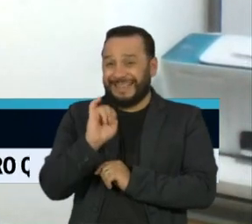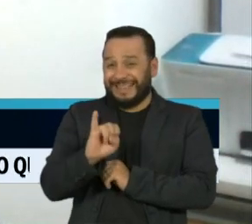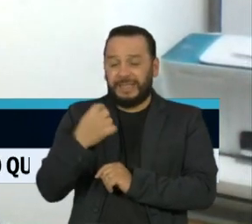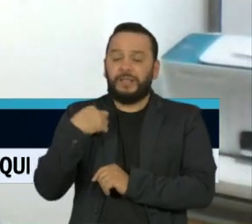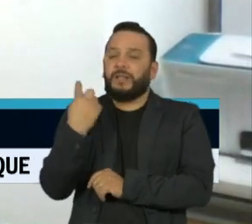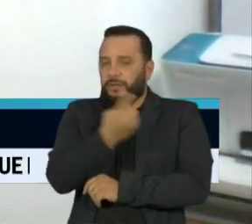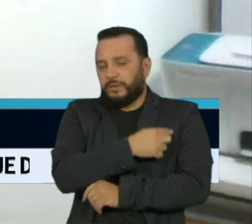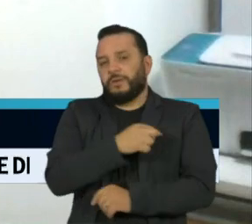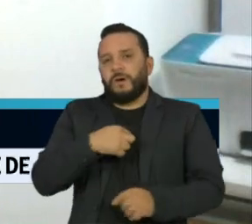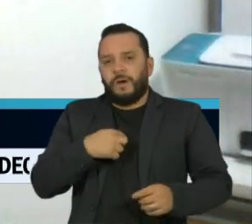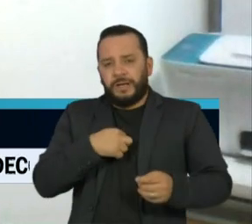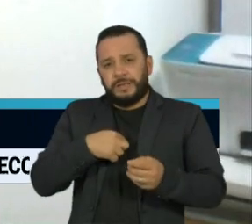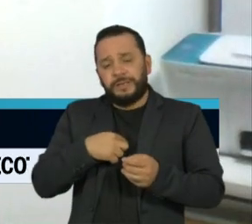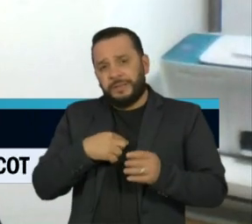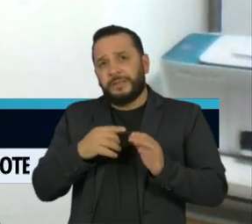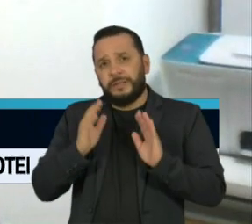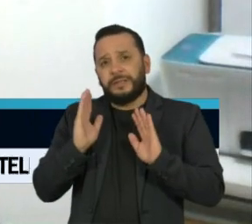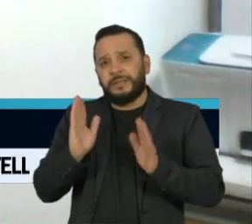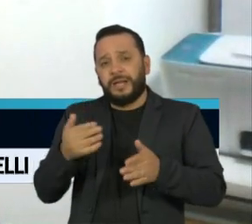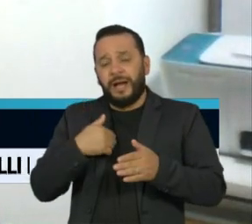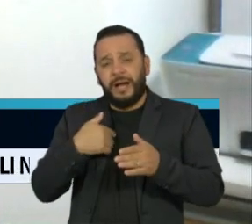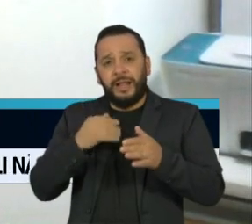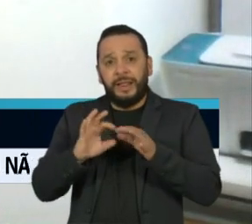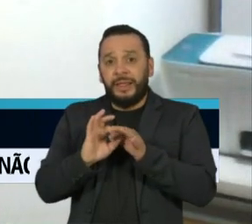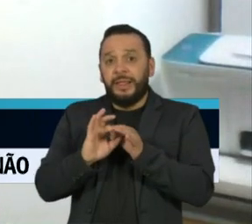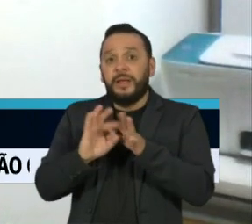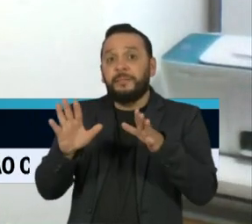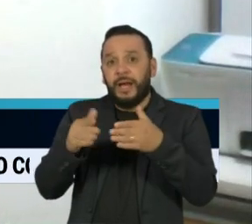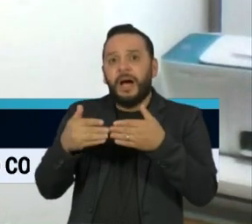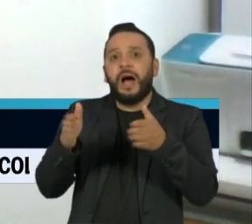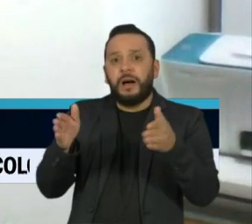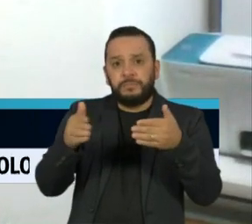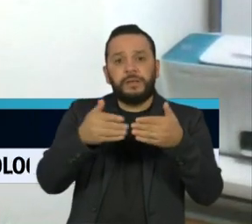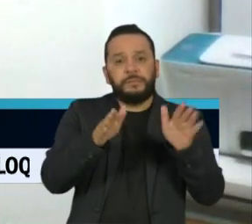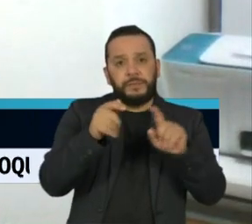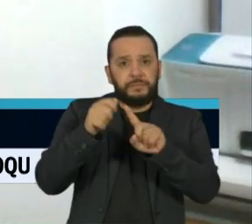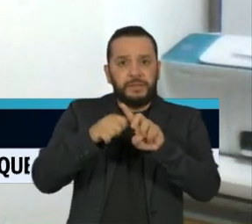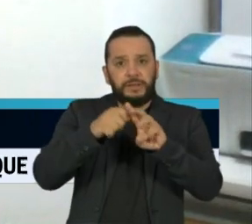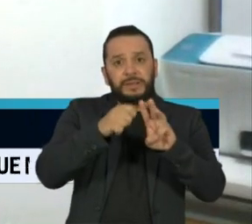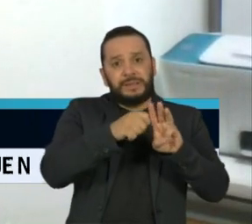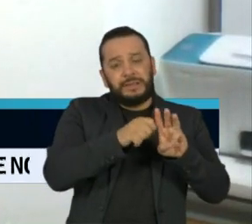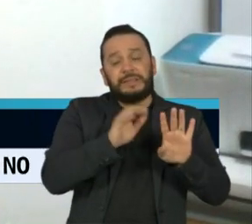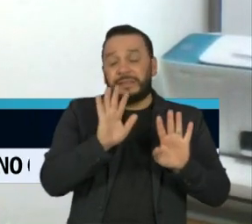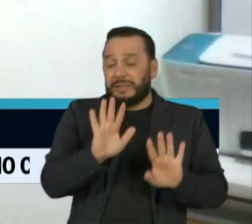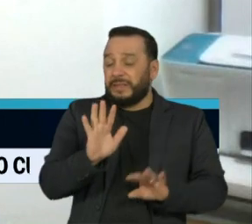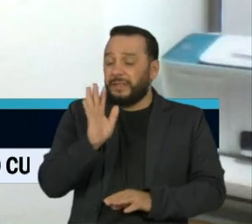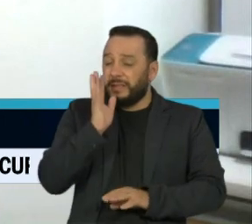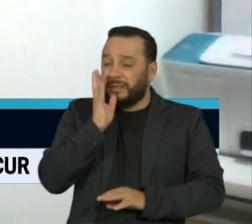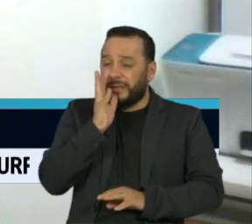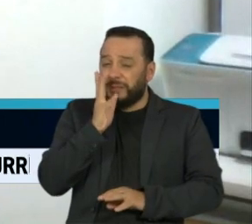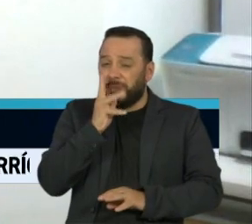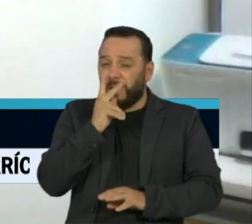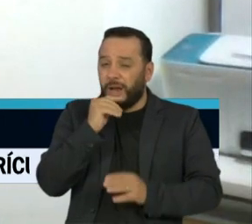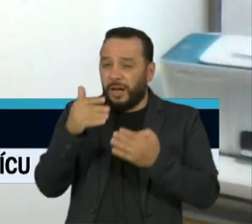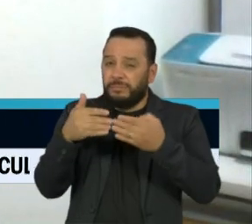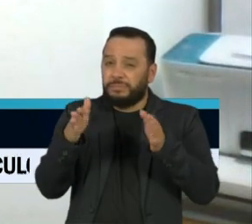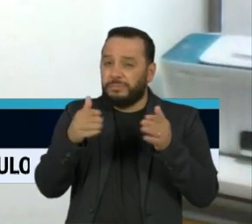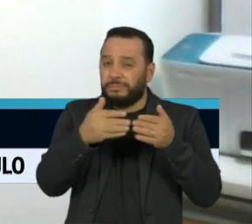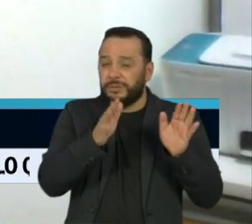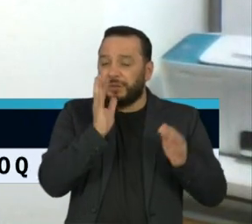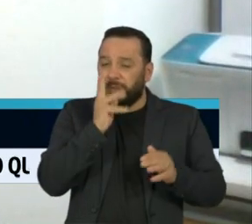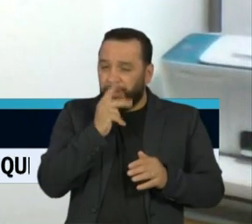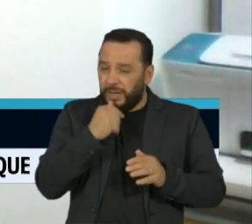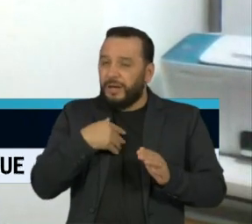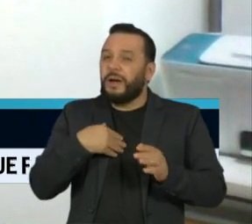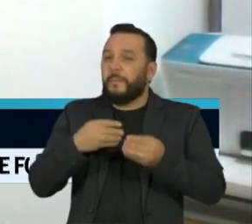ainda nos próximos meses. Mas se demorar um pouco mais a liberação, o estrago vai